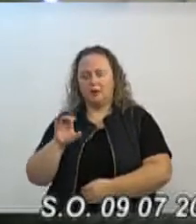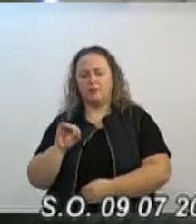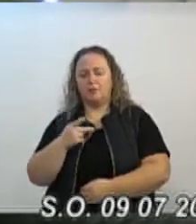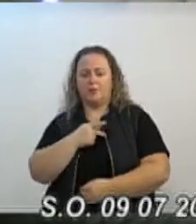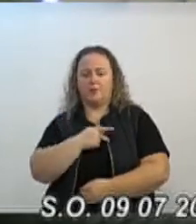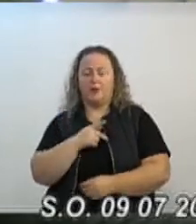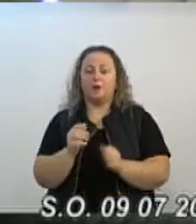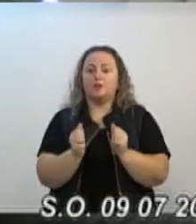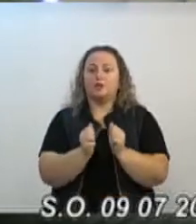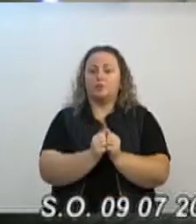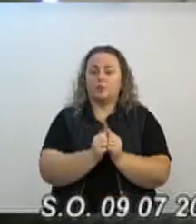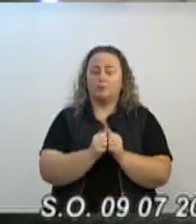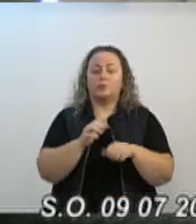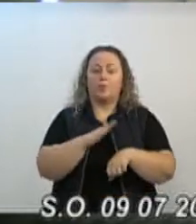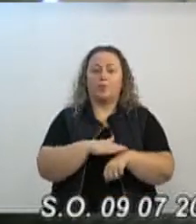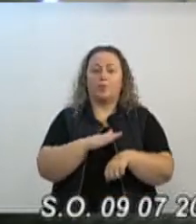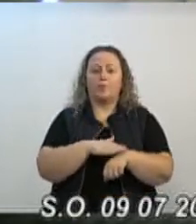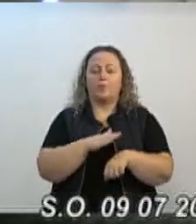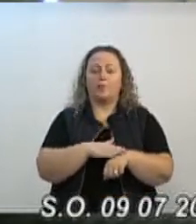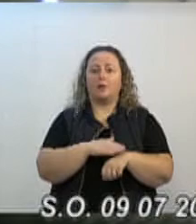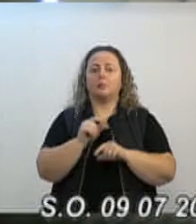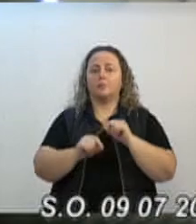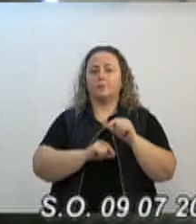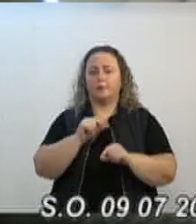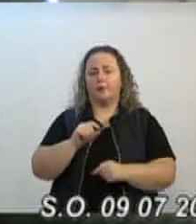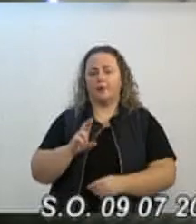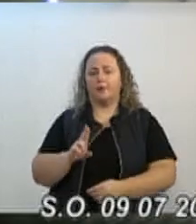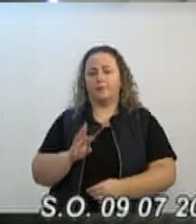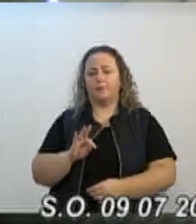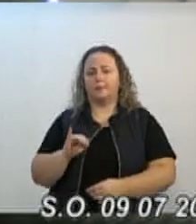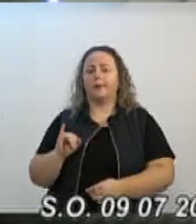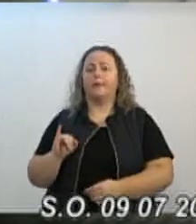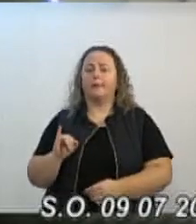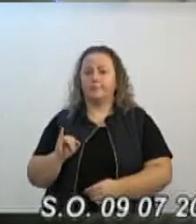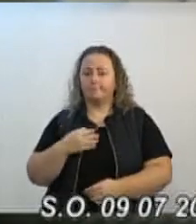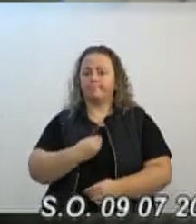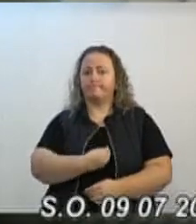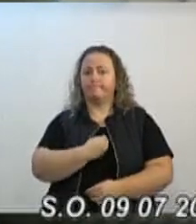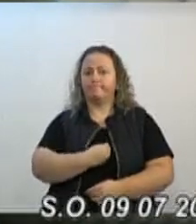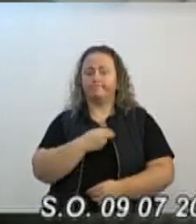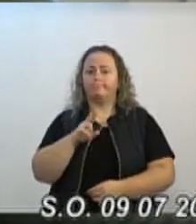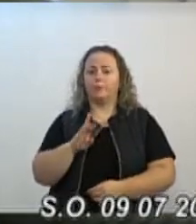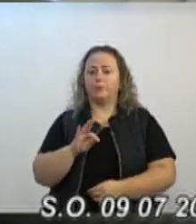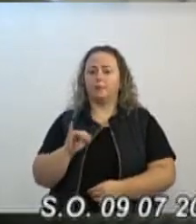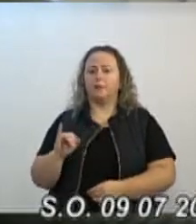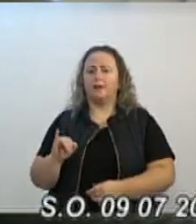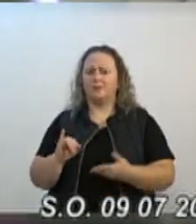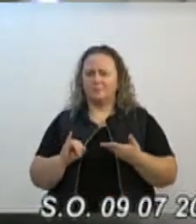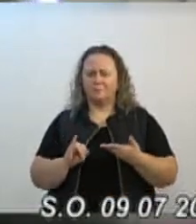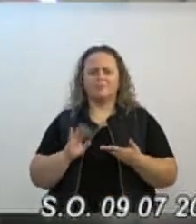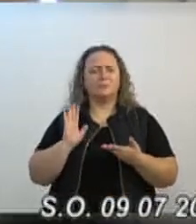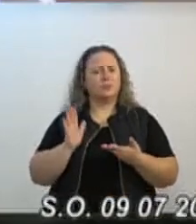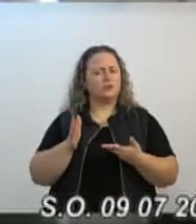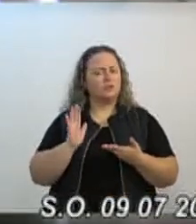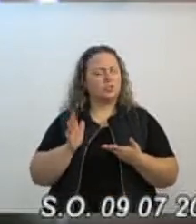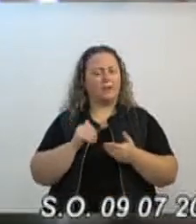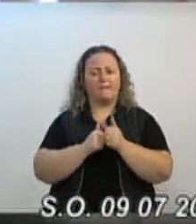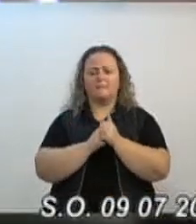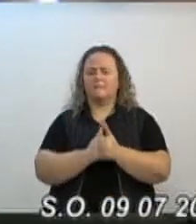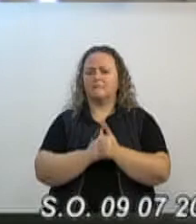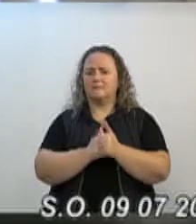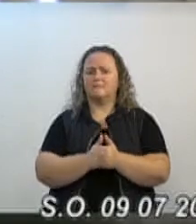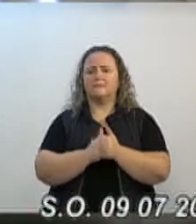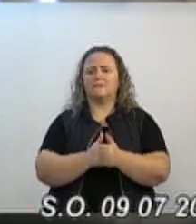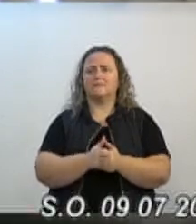está passando por uma situação aí, internado em UTI, uma situação aí há alguns dias já acompanhado. Inclusive, nós poderíamos ter tido